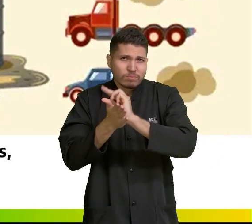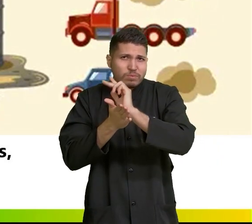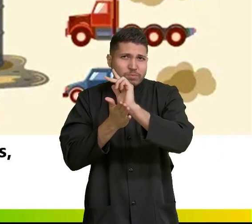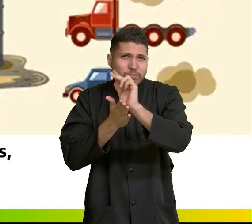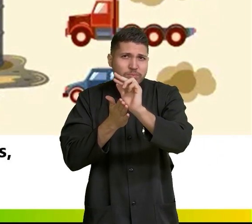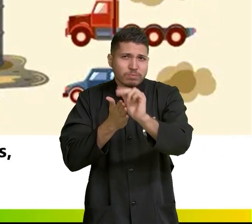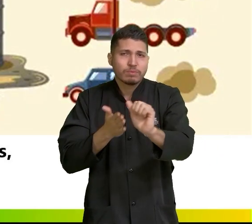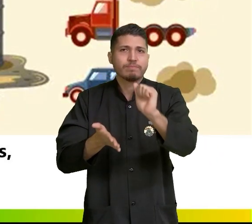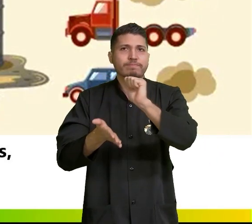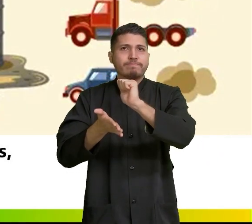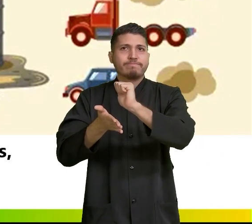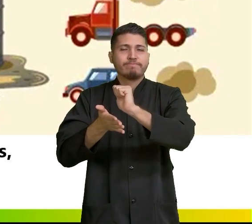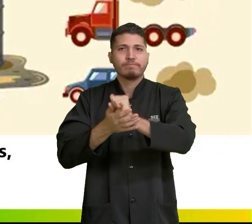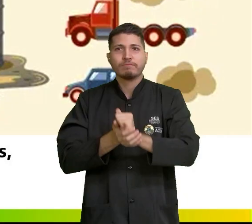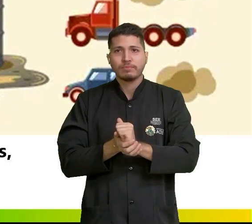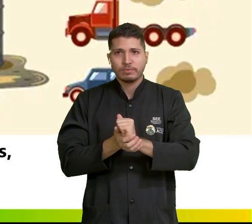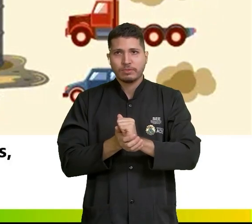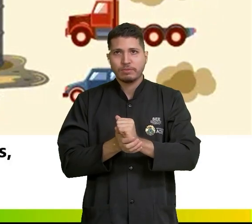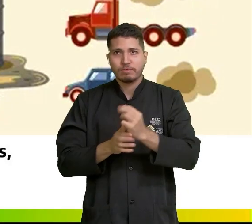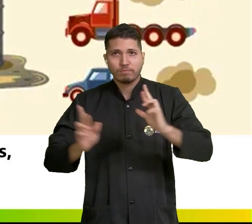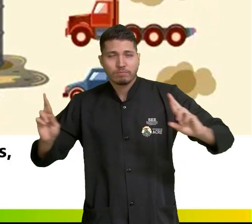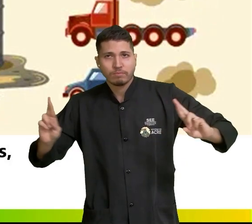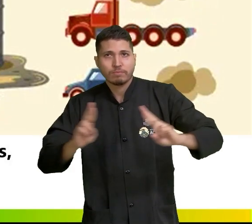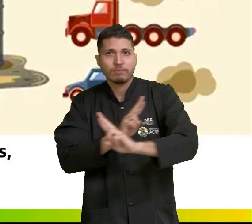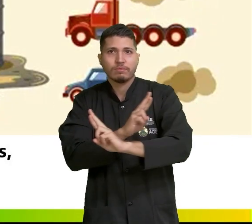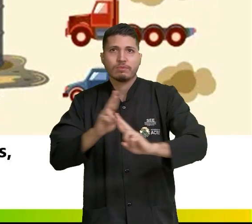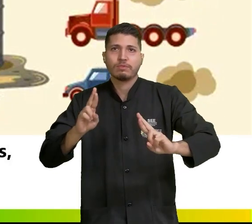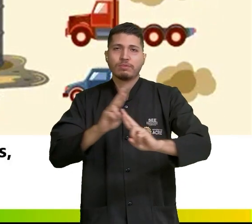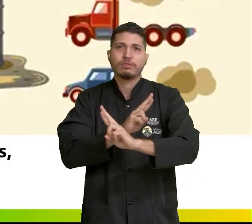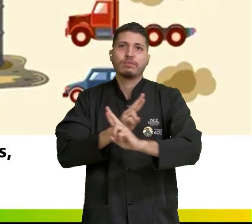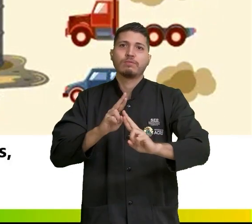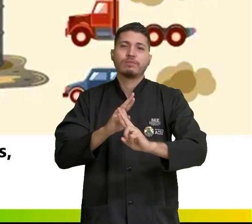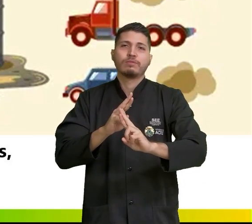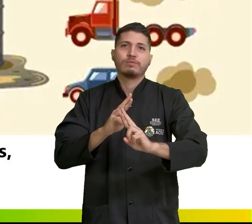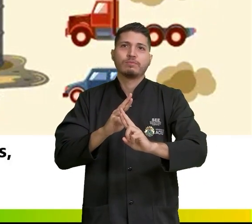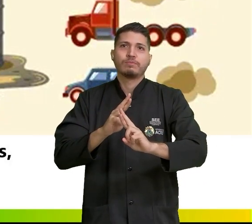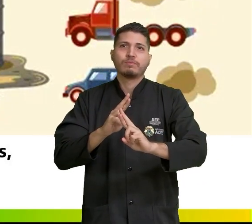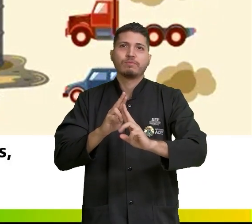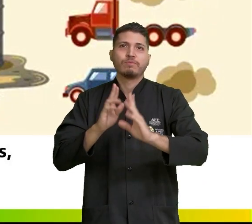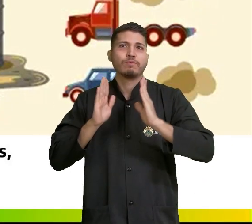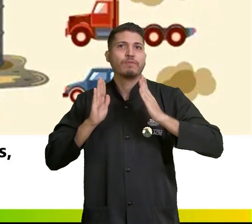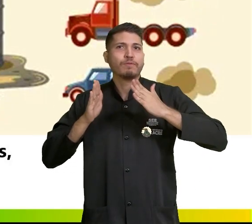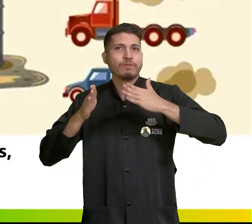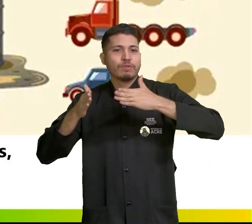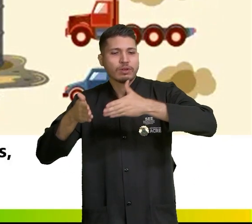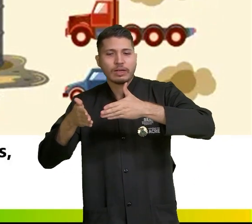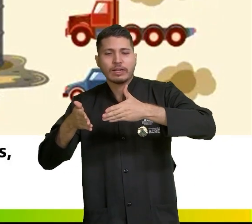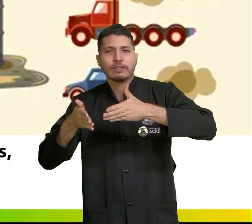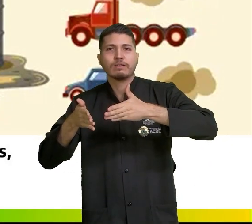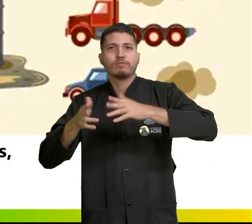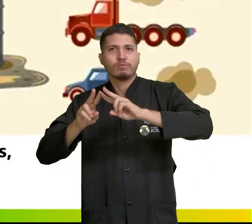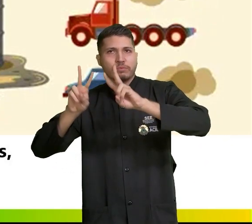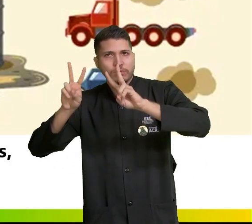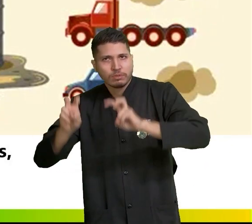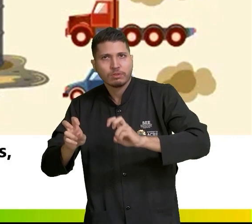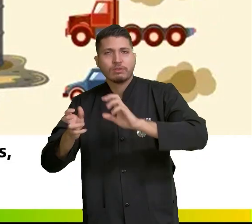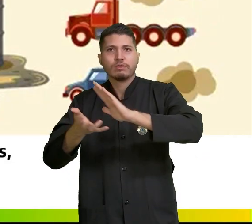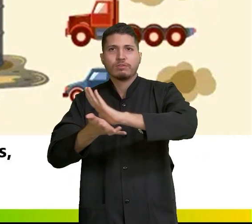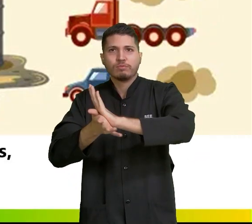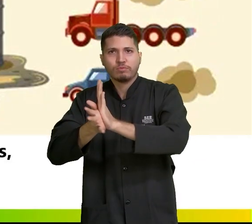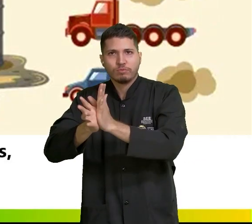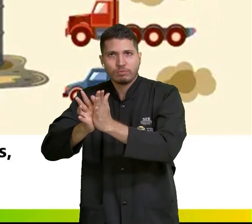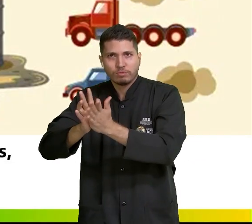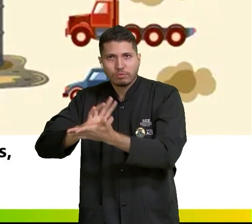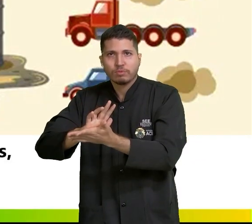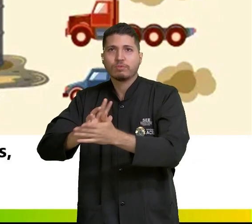atividades humanas aqui que vão estar relacionadas diretamente com a degradação dos recursos naturais